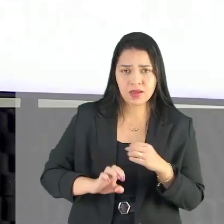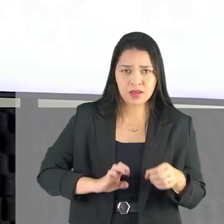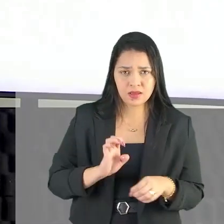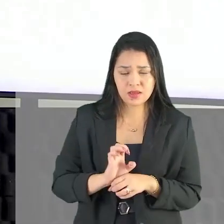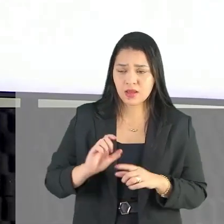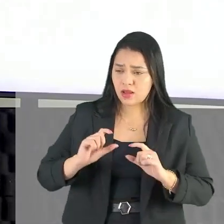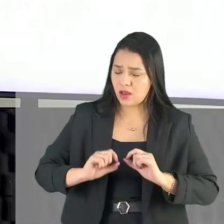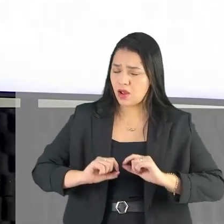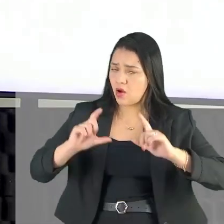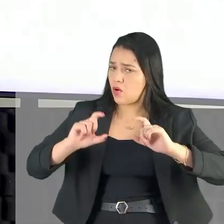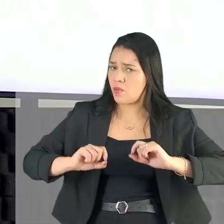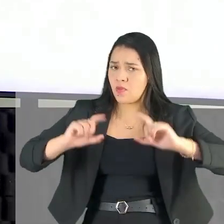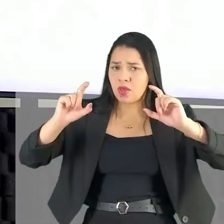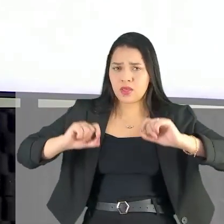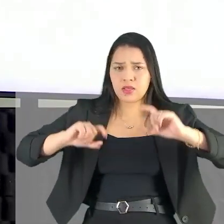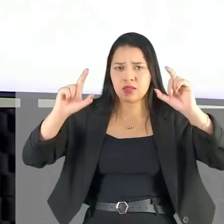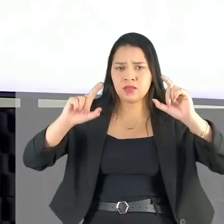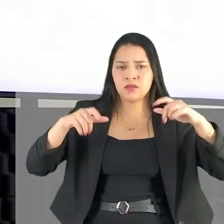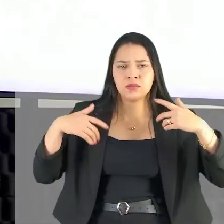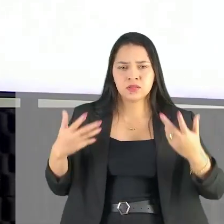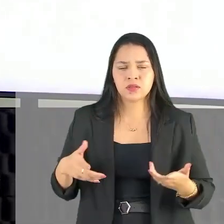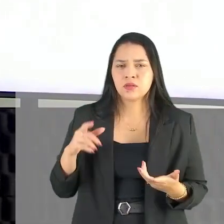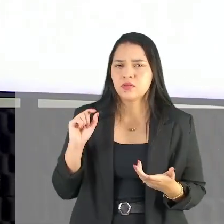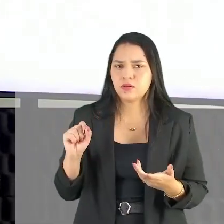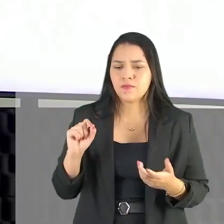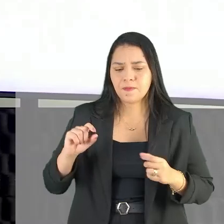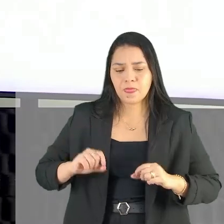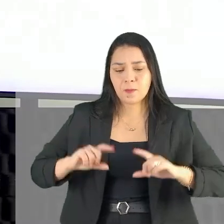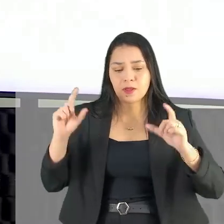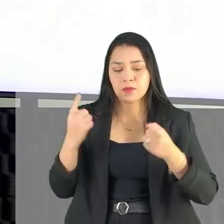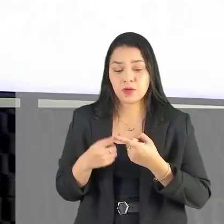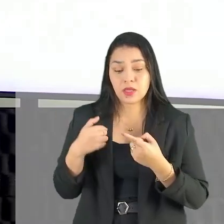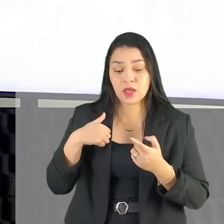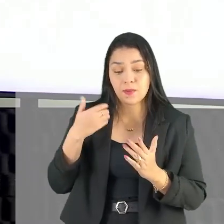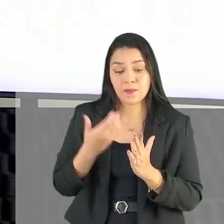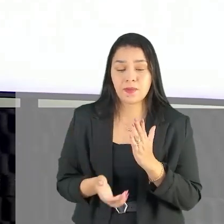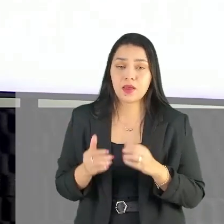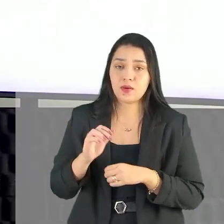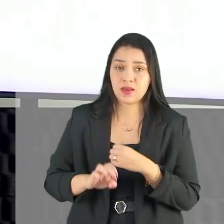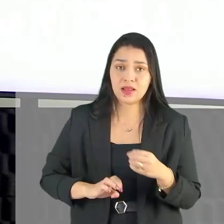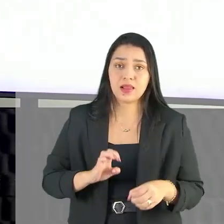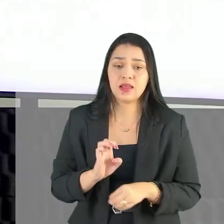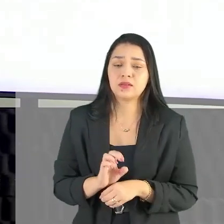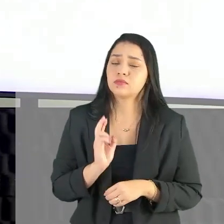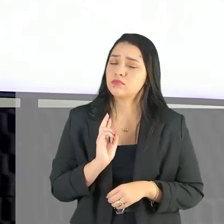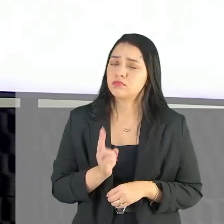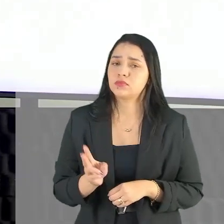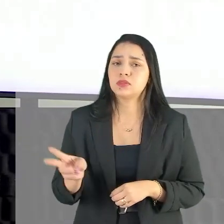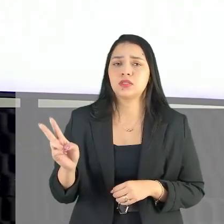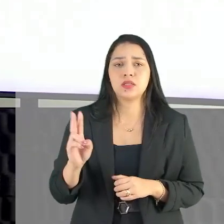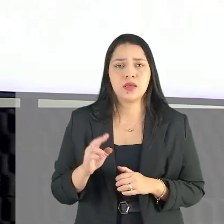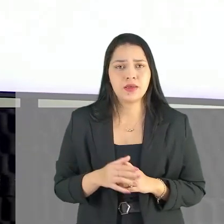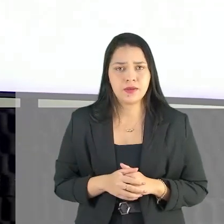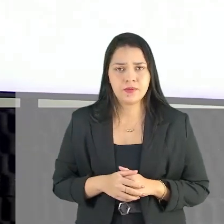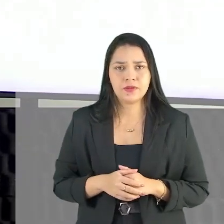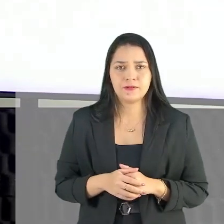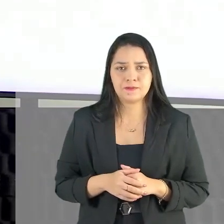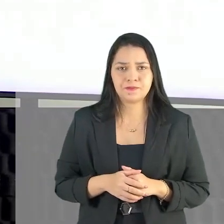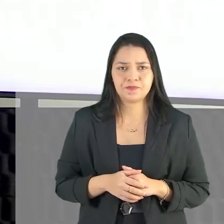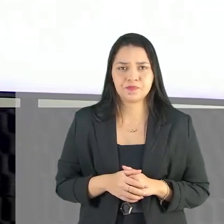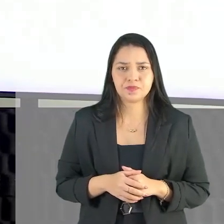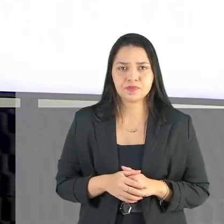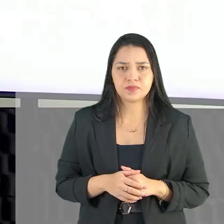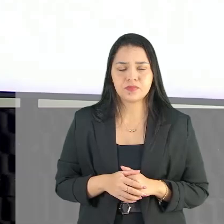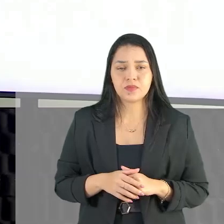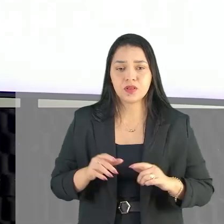minha carga aumenta. Então, na oxidação, meu NOx aumenta porque eu perco elétrons. Toda vez vai ser assim. Na oxidação,